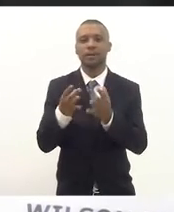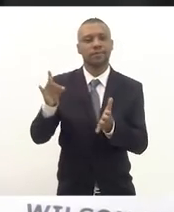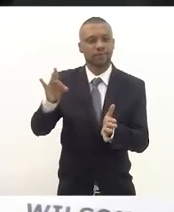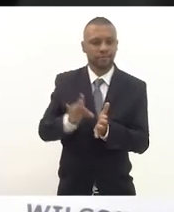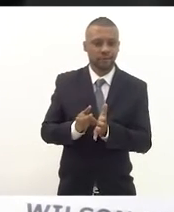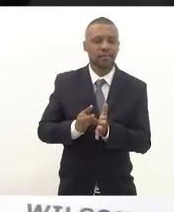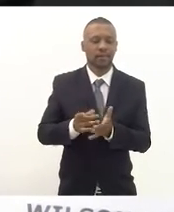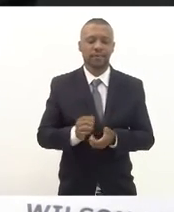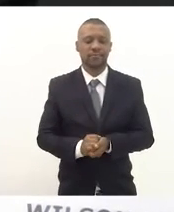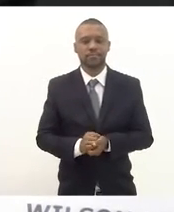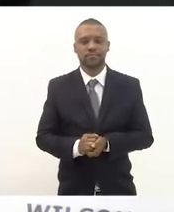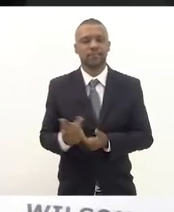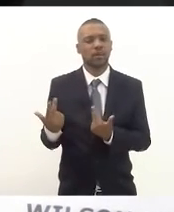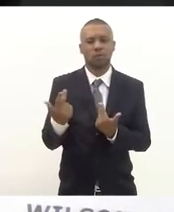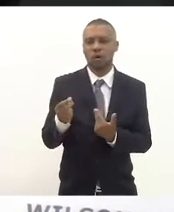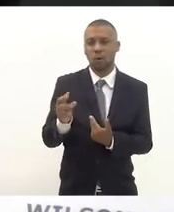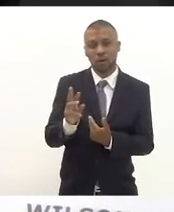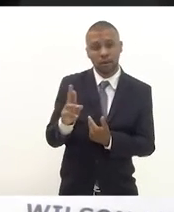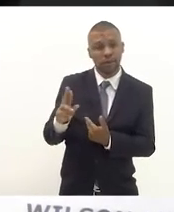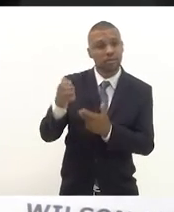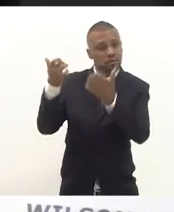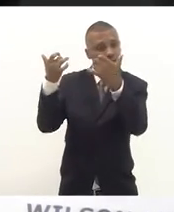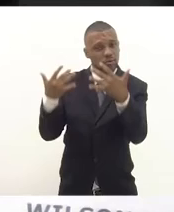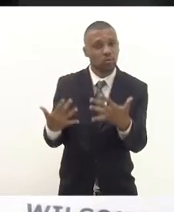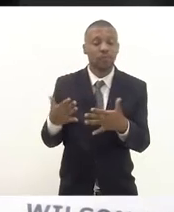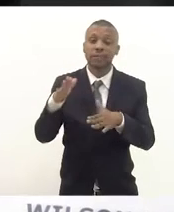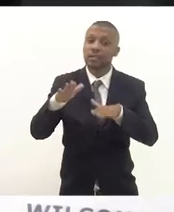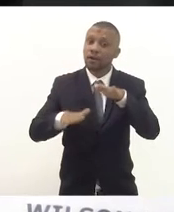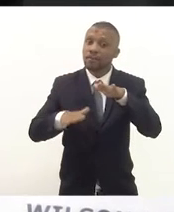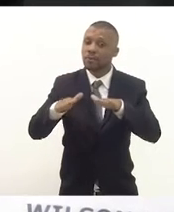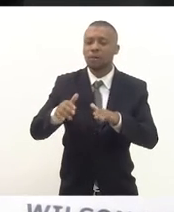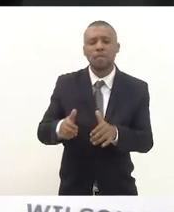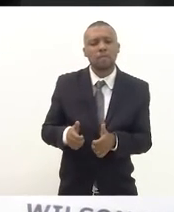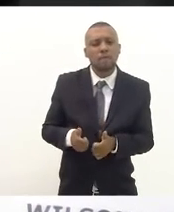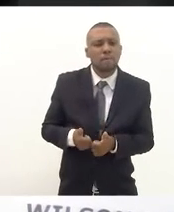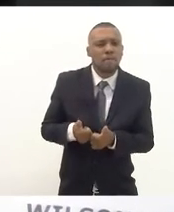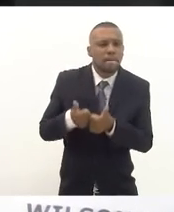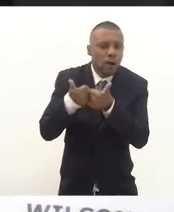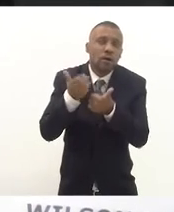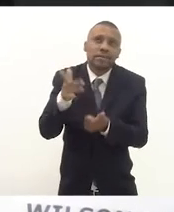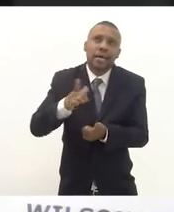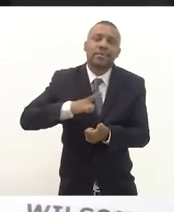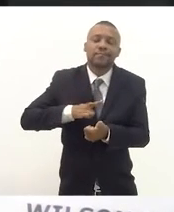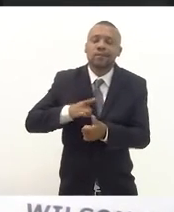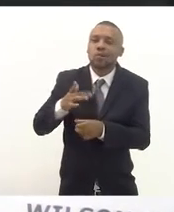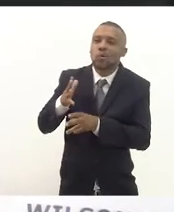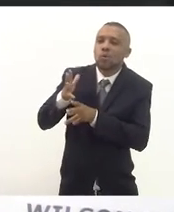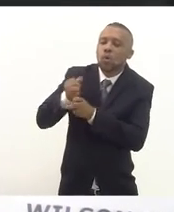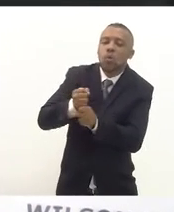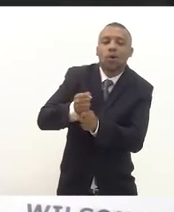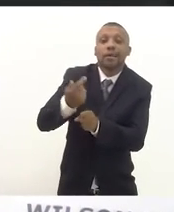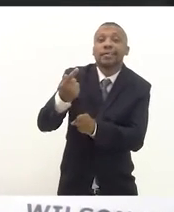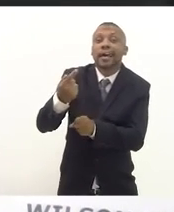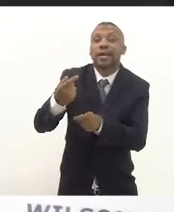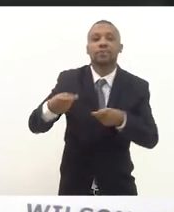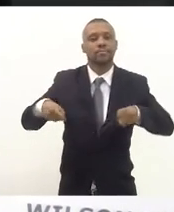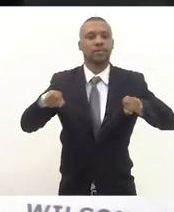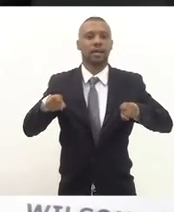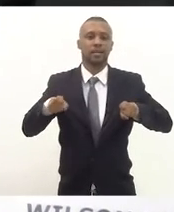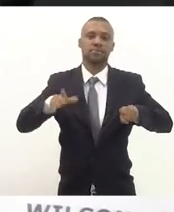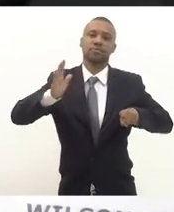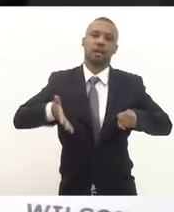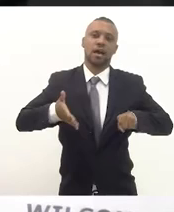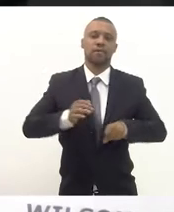como mostra o rei disse é talvez sejam as melhores e já passei por sete legislatura é